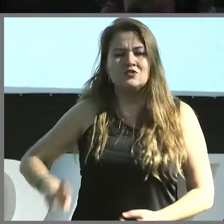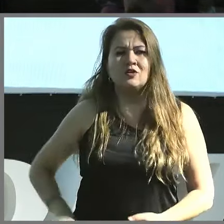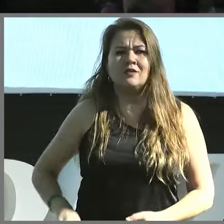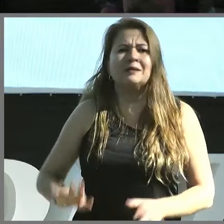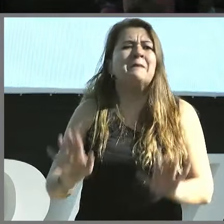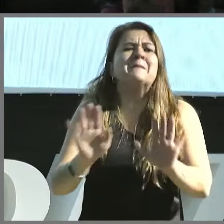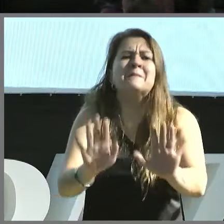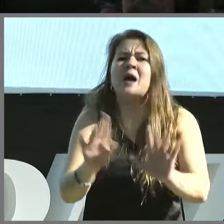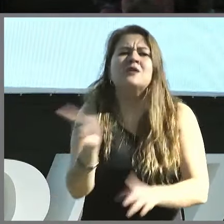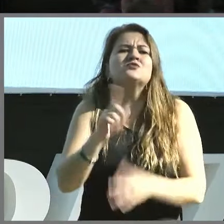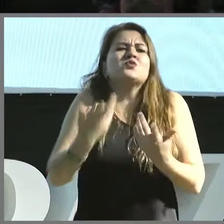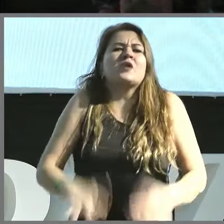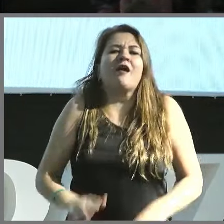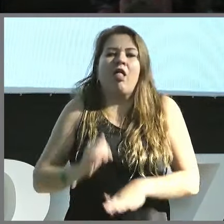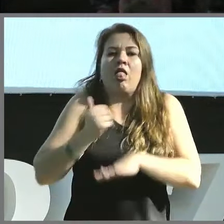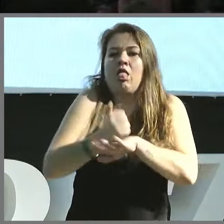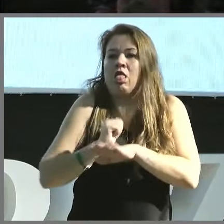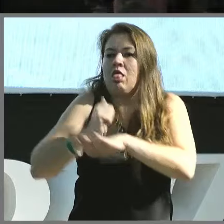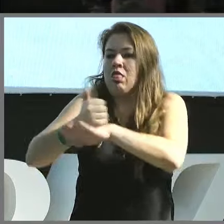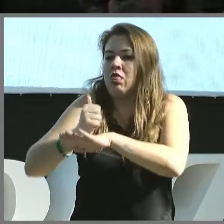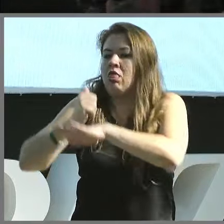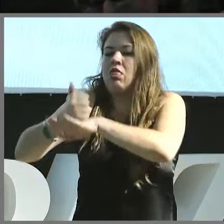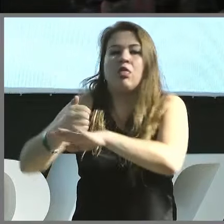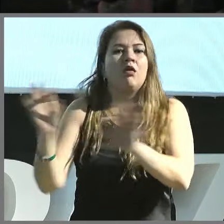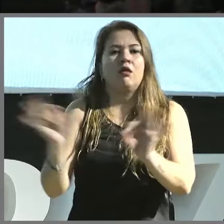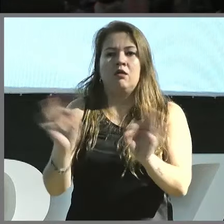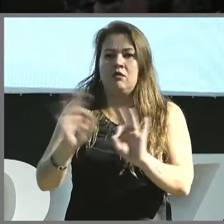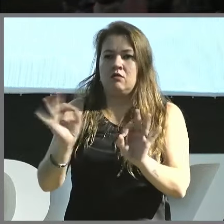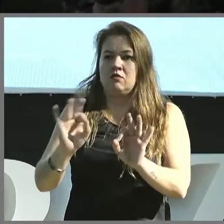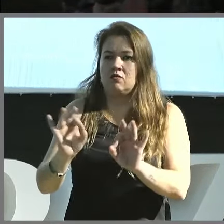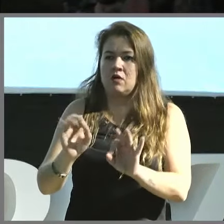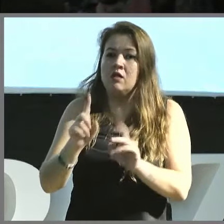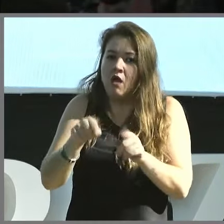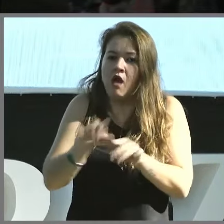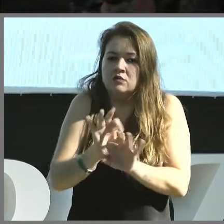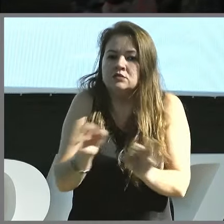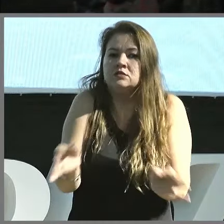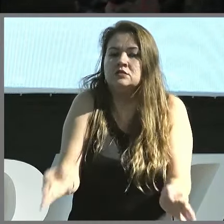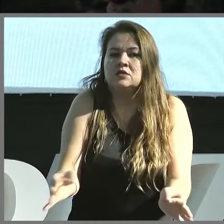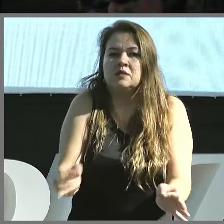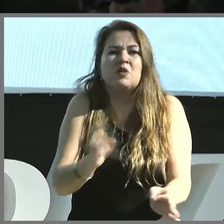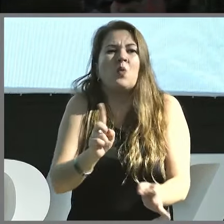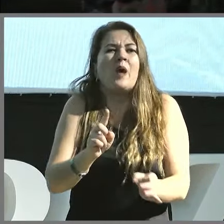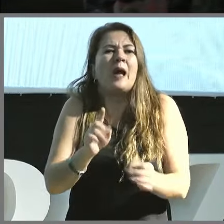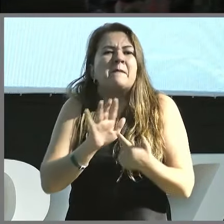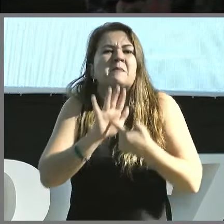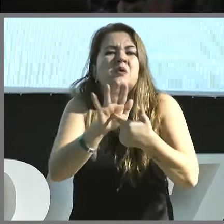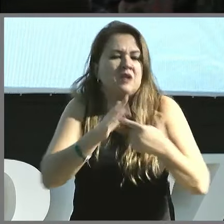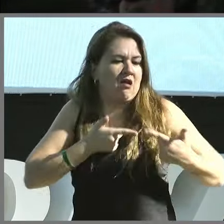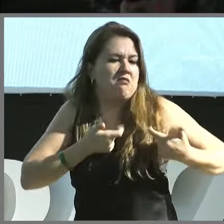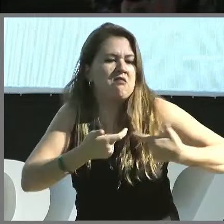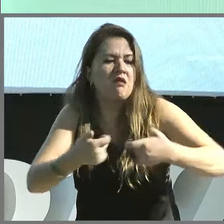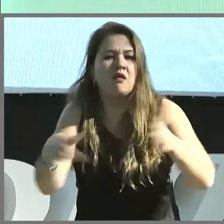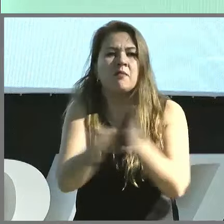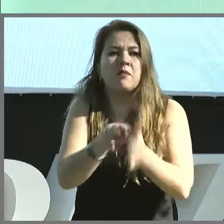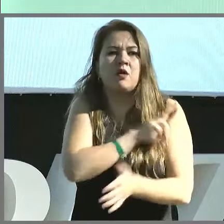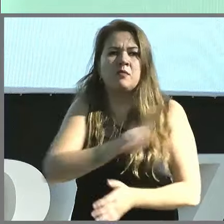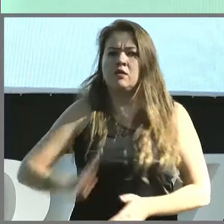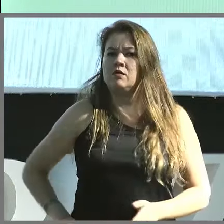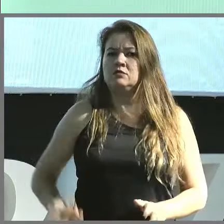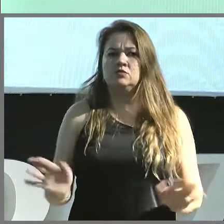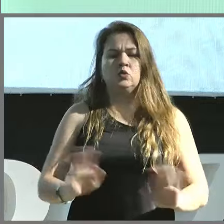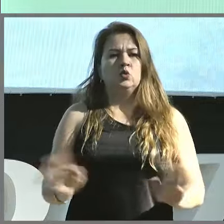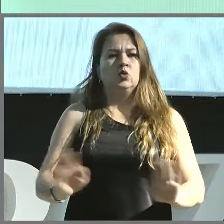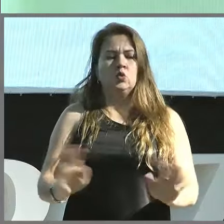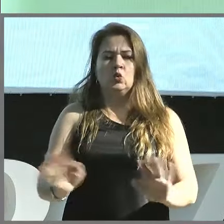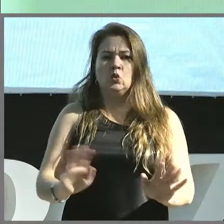numa competição que sempre existiu na humanidade de guerra religiosa, mas uma religiosidade sem